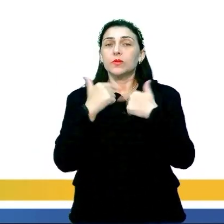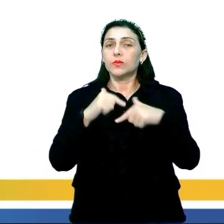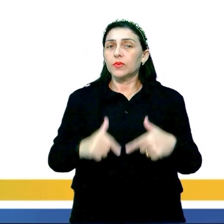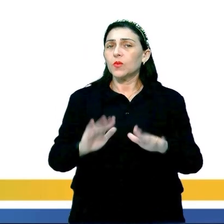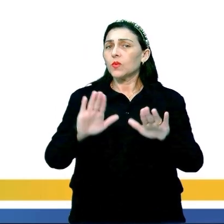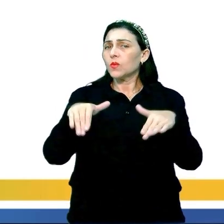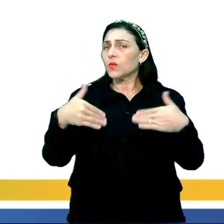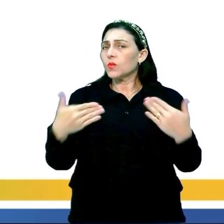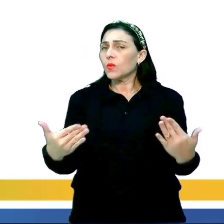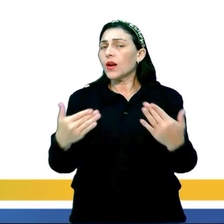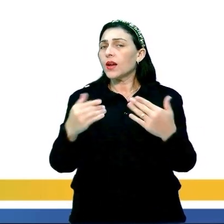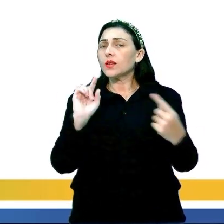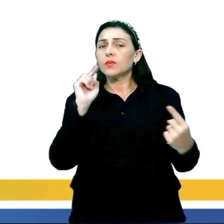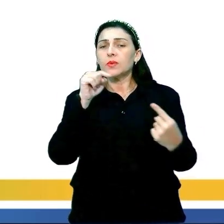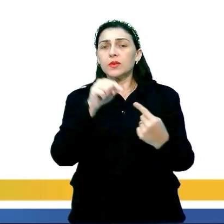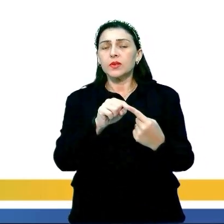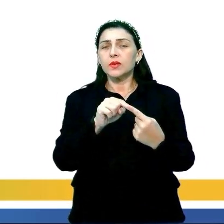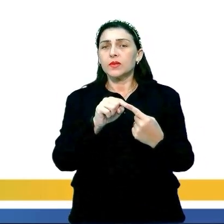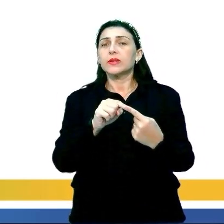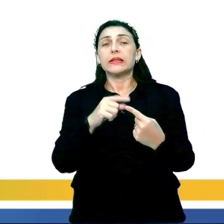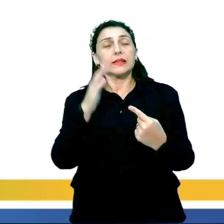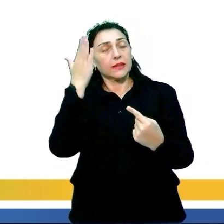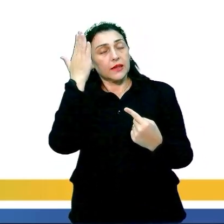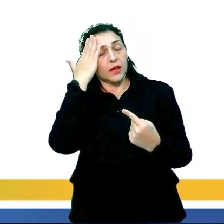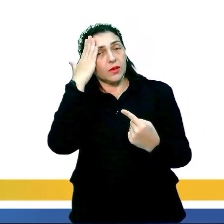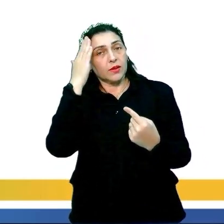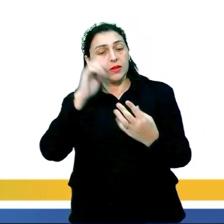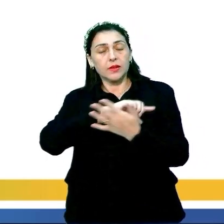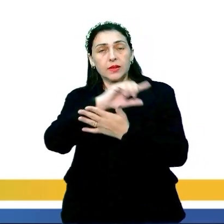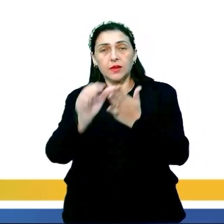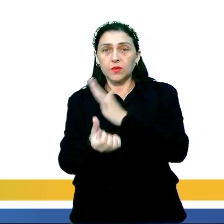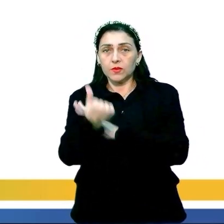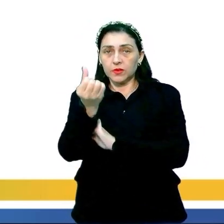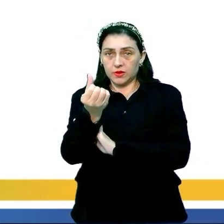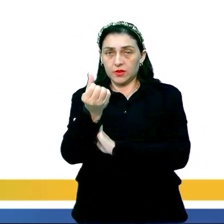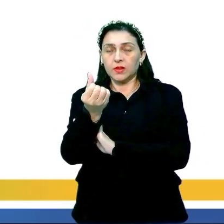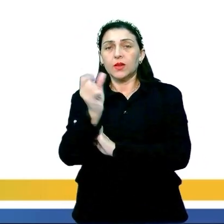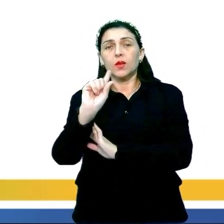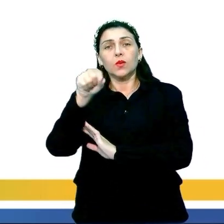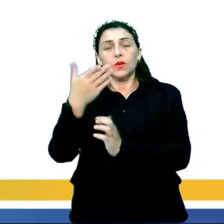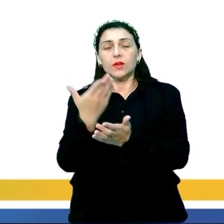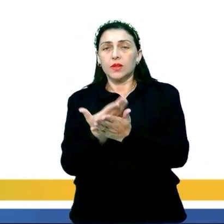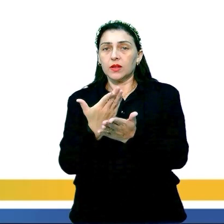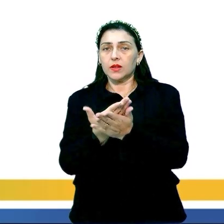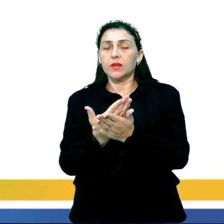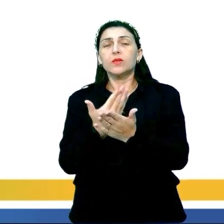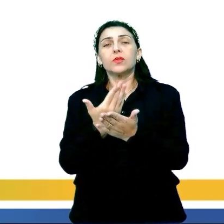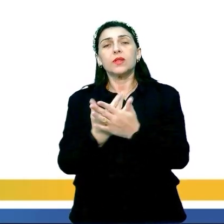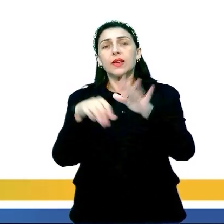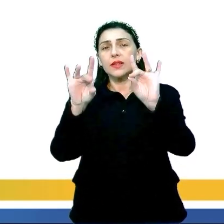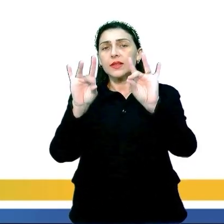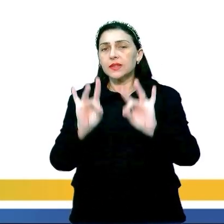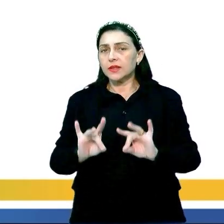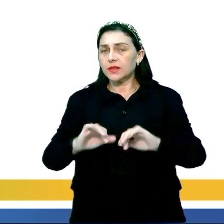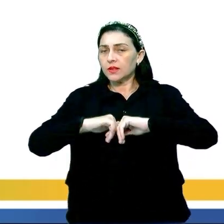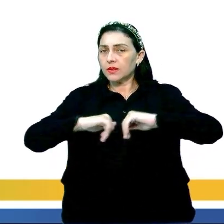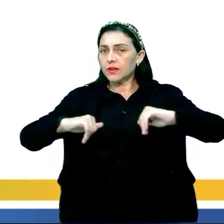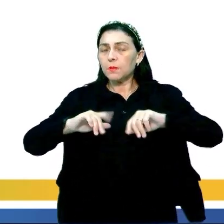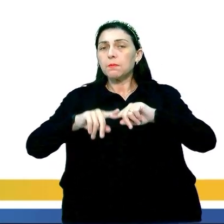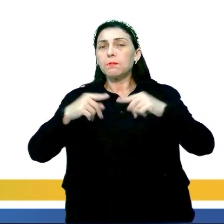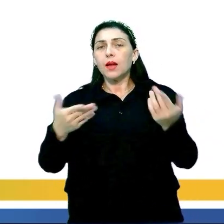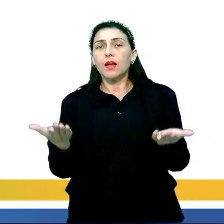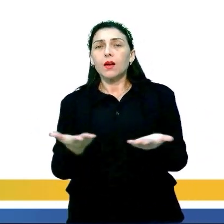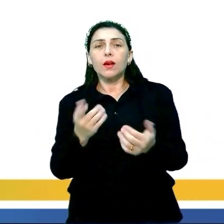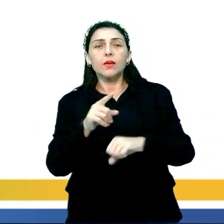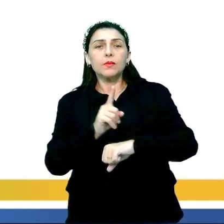linguagem. E quais são as funções da linguagem? Nós sabemos que são 6. Em uma outra aula nós iremos estudá-las separadamente, mas